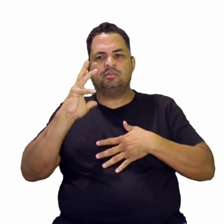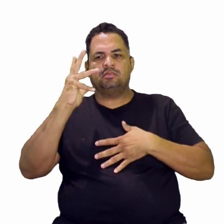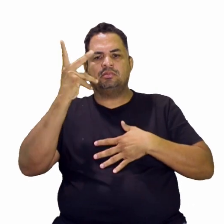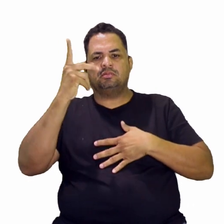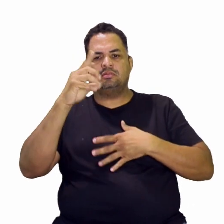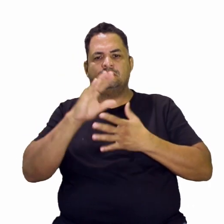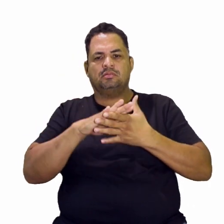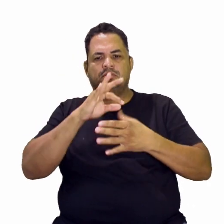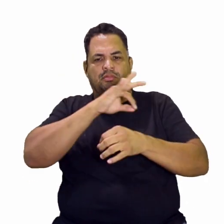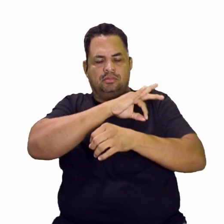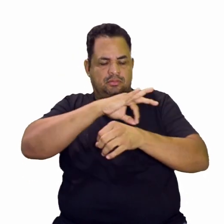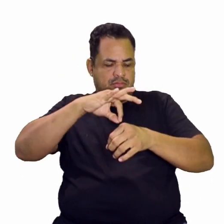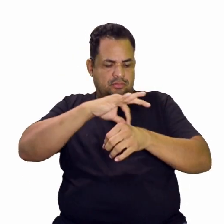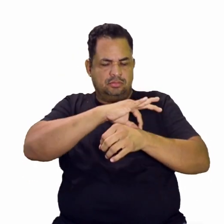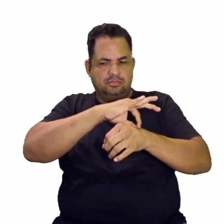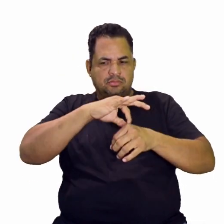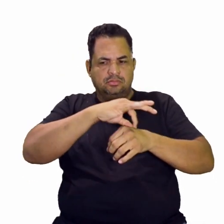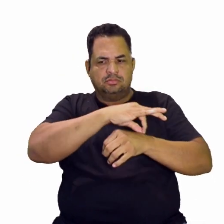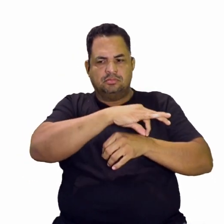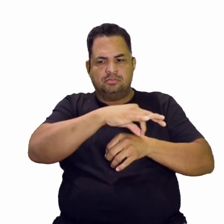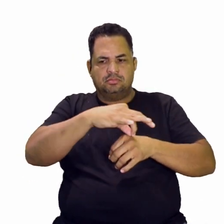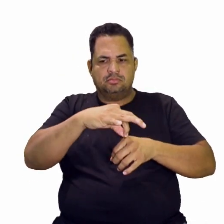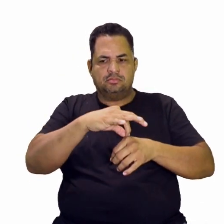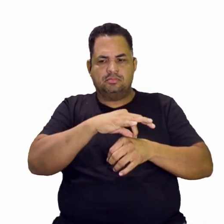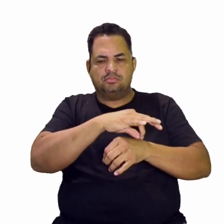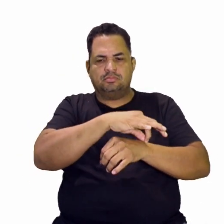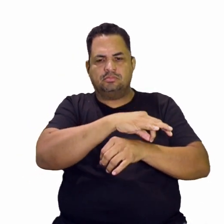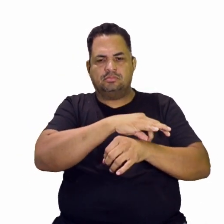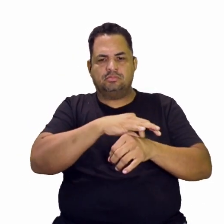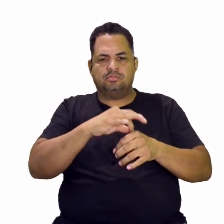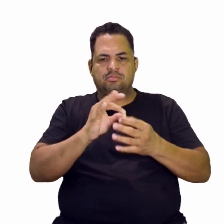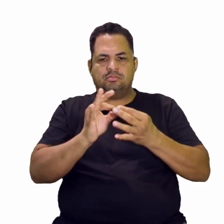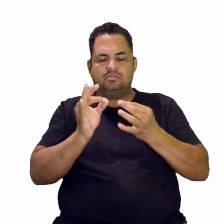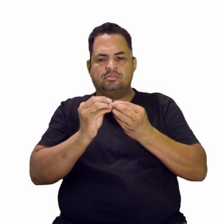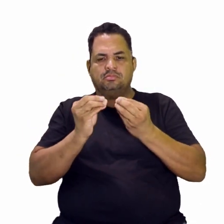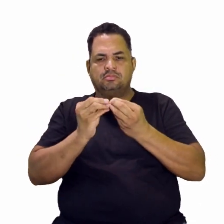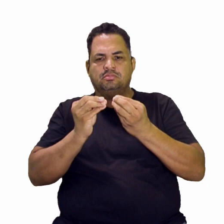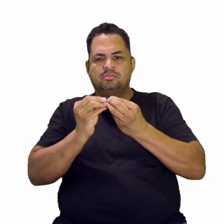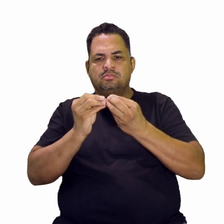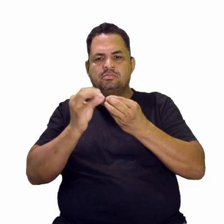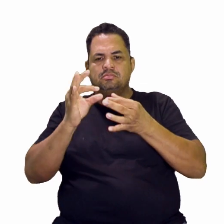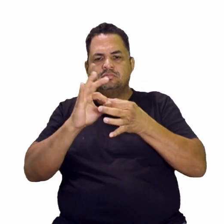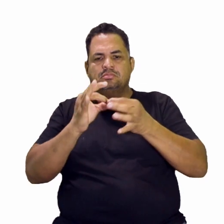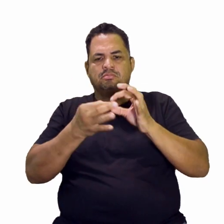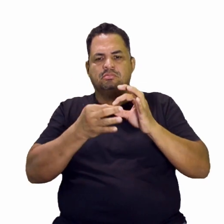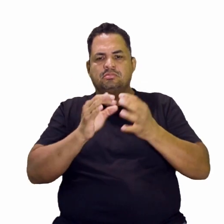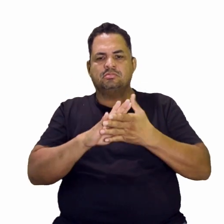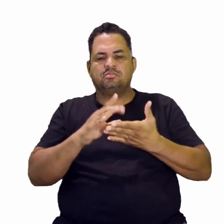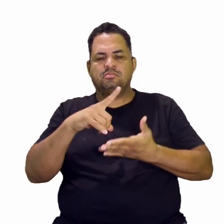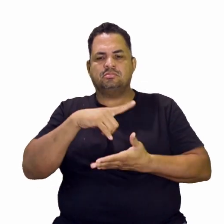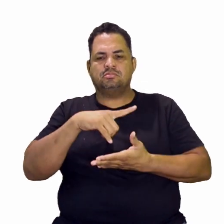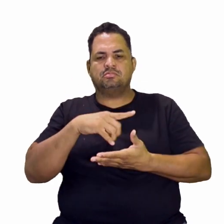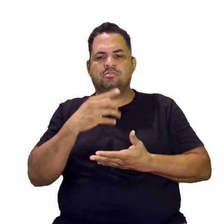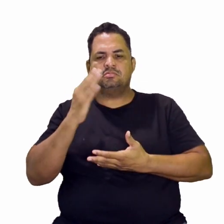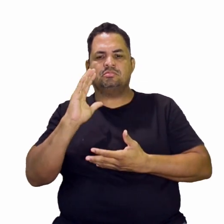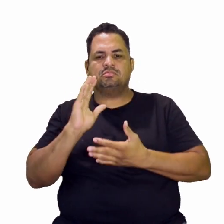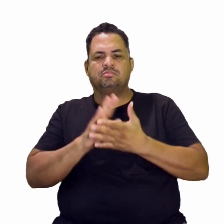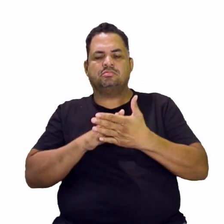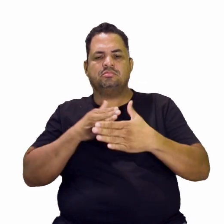de percorrer, devido à junção das suas moléculas, elas são unidas umas às outras e